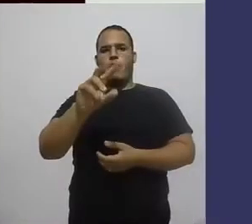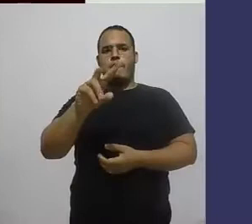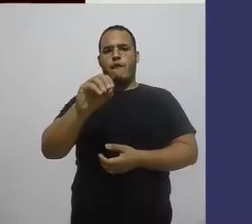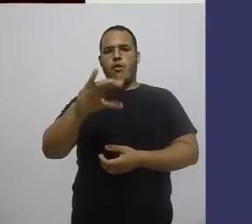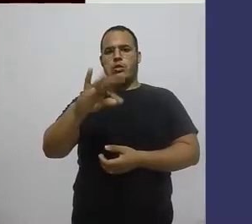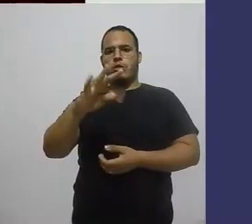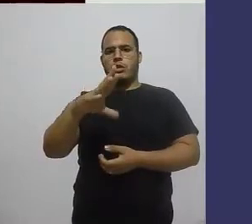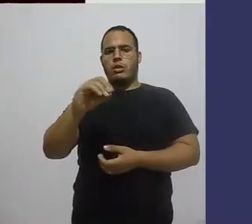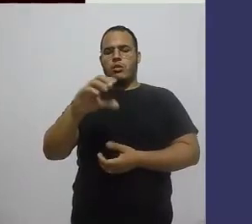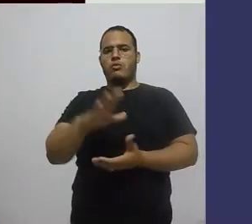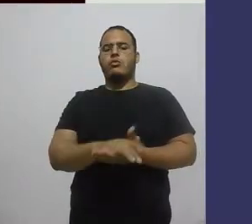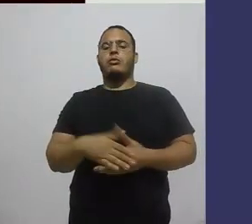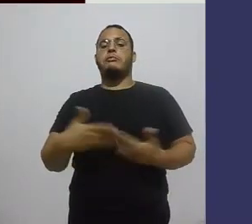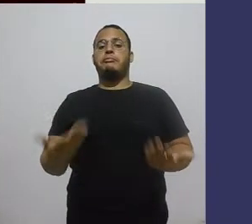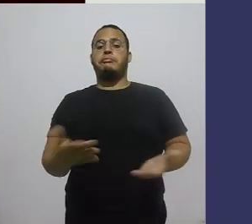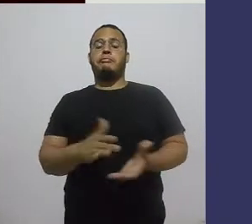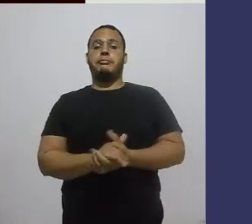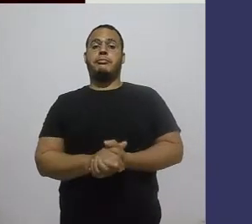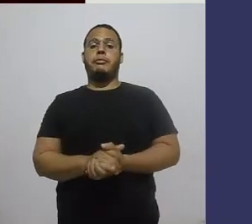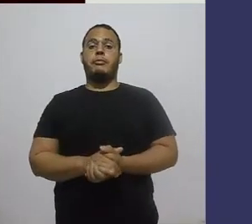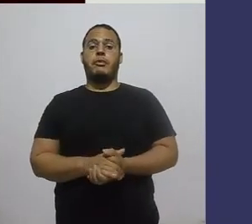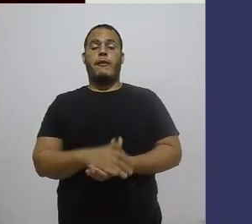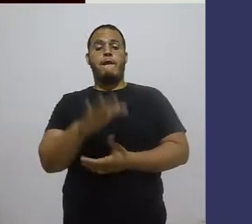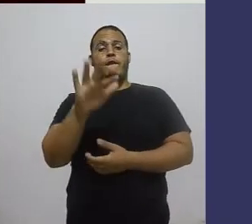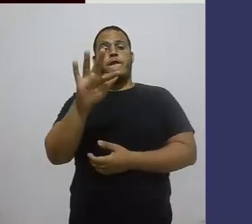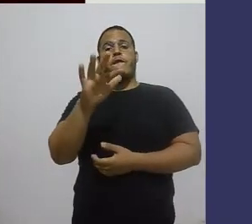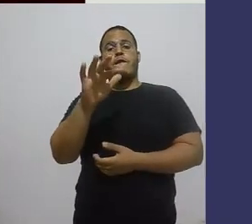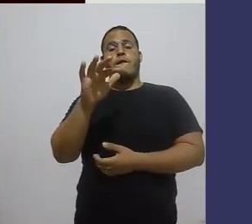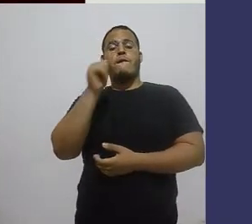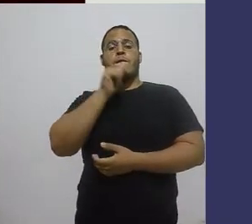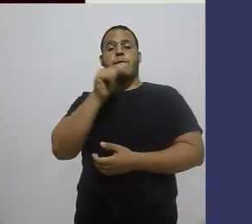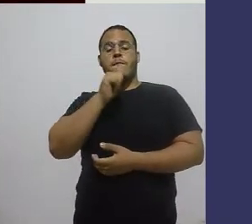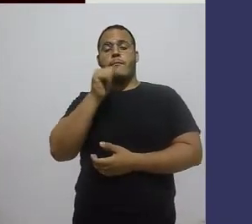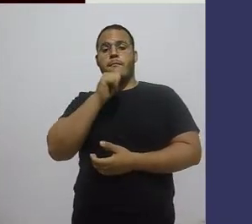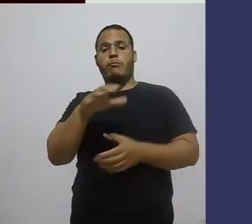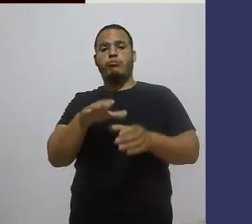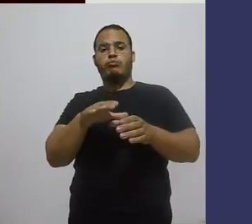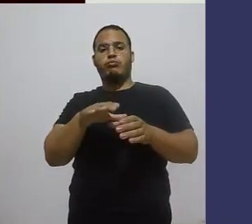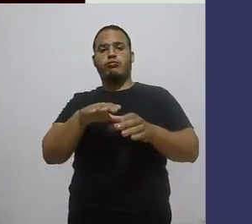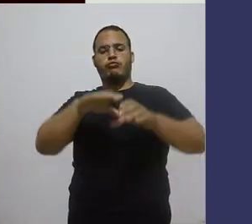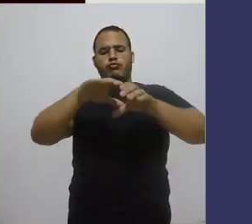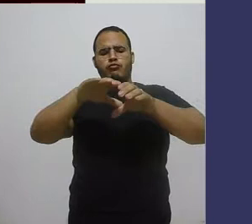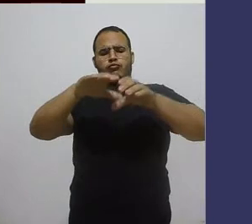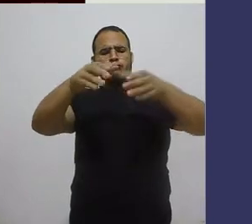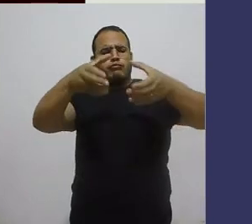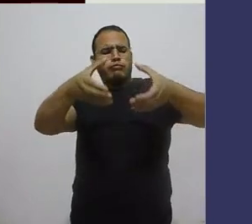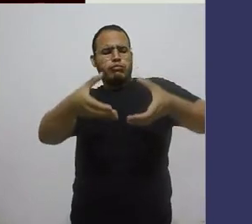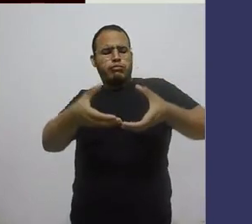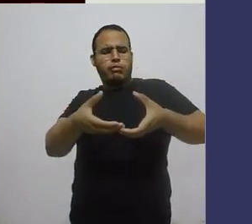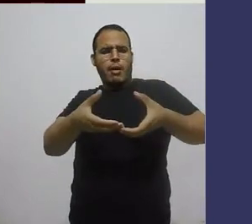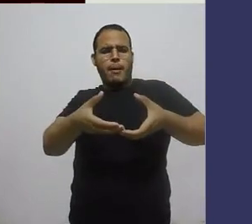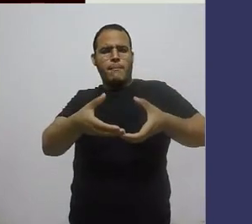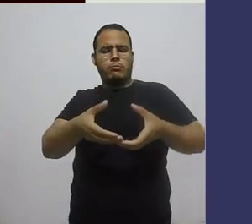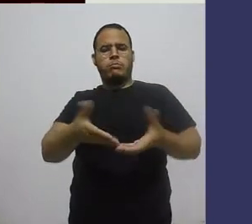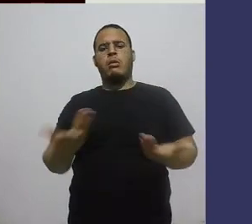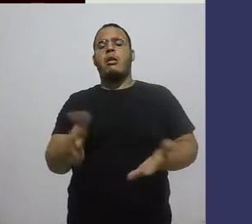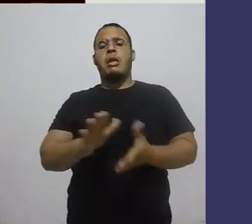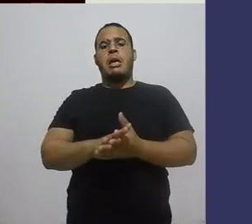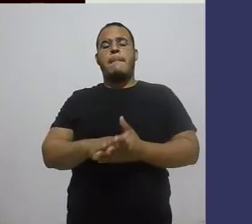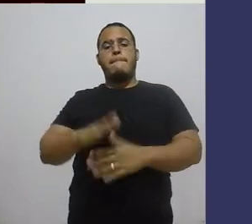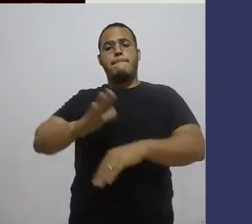são aceitas. São os gametas femininos, possuem formato esférico e são bem maiores que